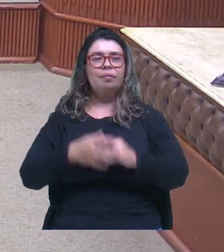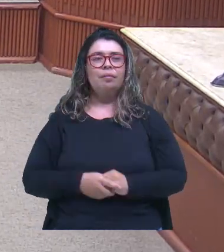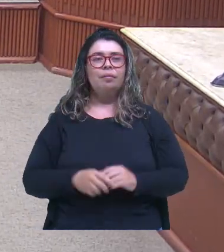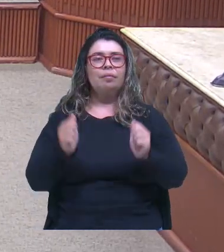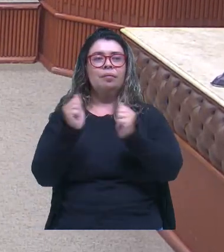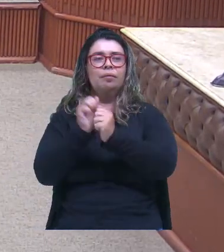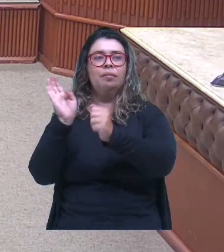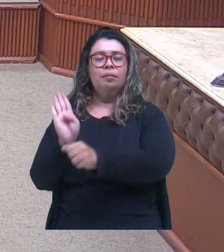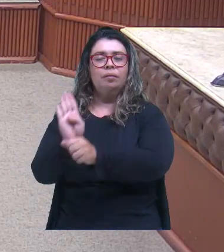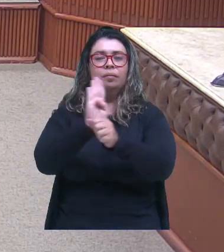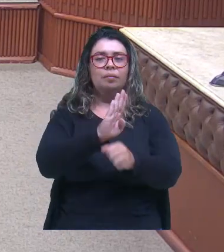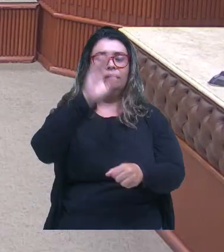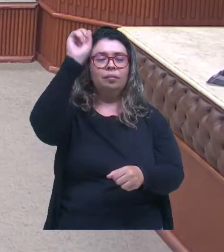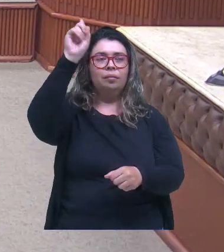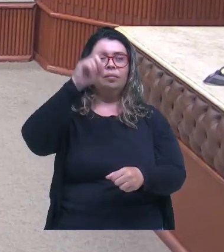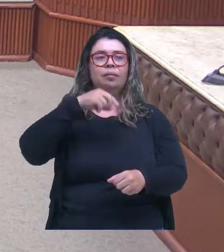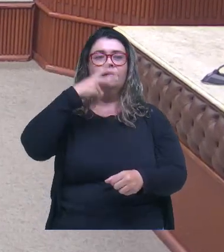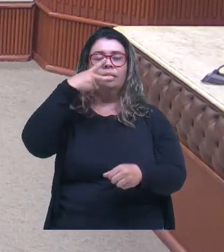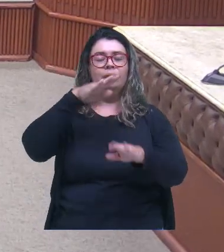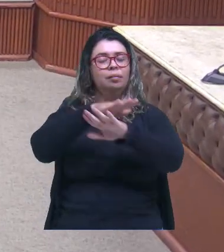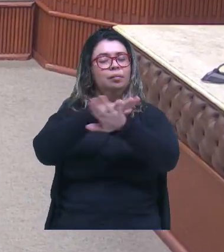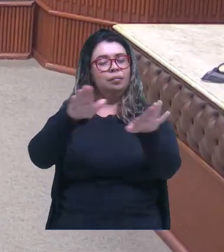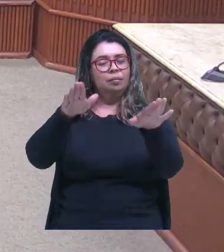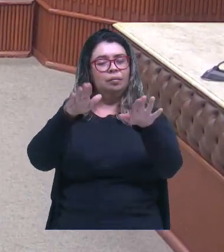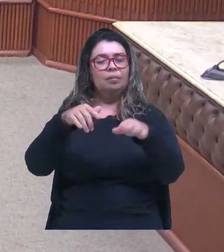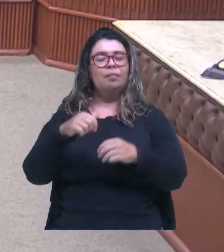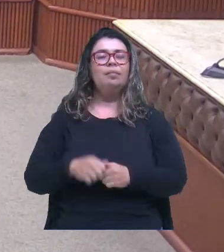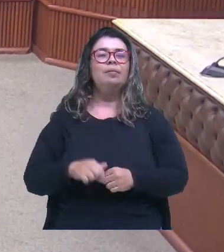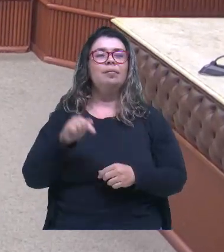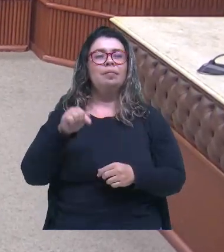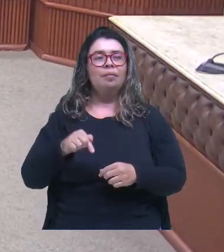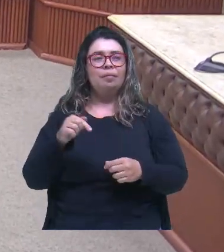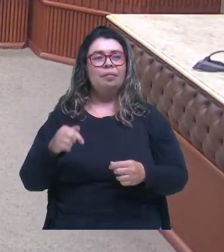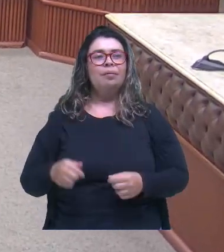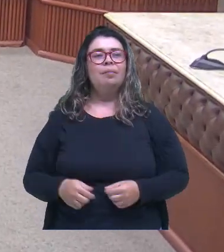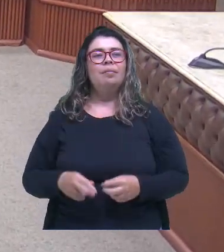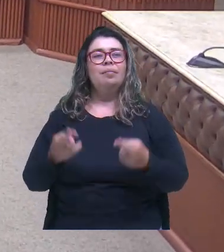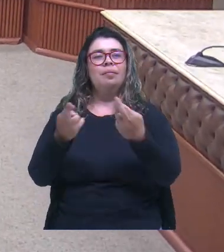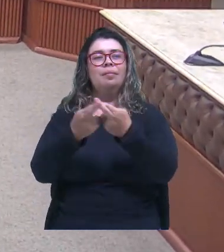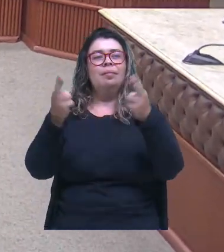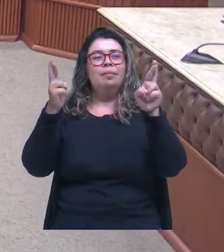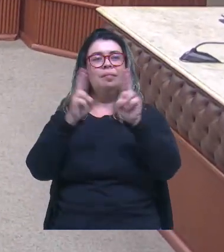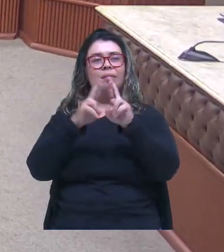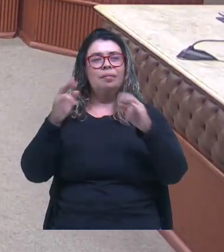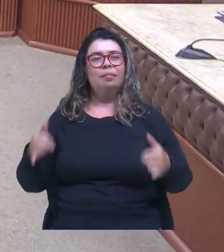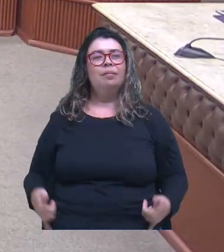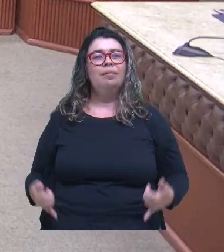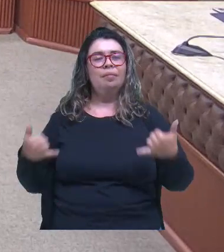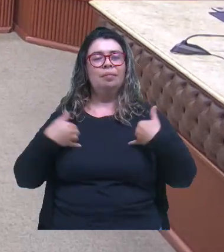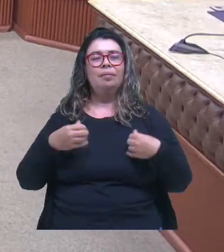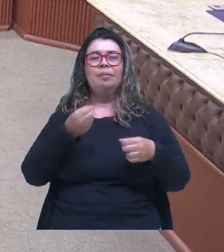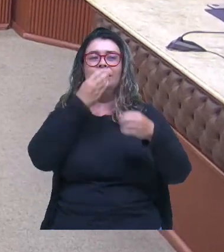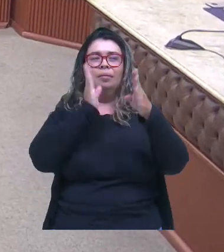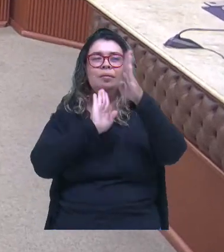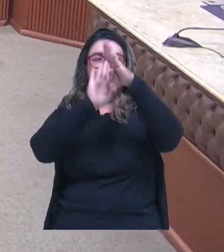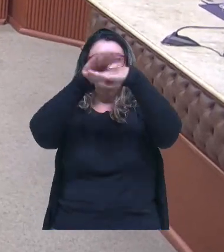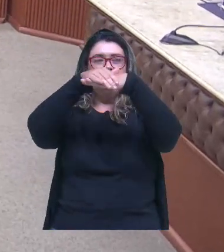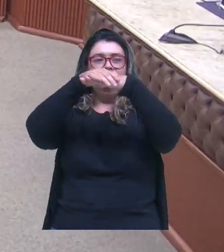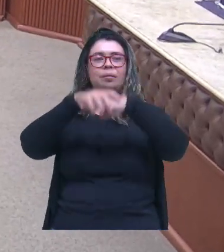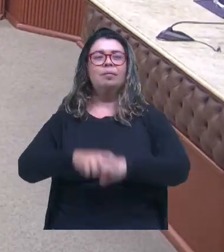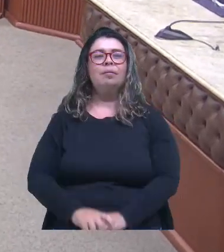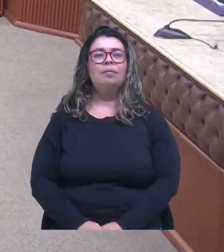a proteção de Deus, declaro encerrada a presente sessão solene. Obrigado a todos, tenham uma boa noite.